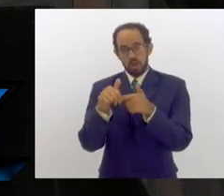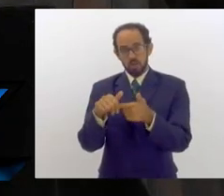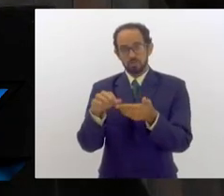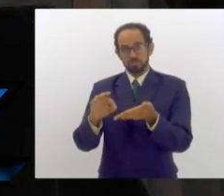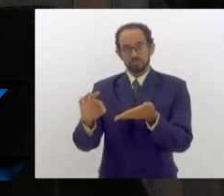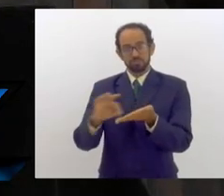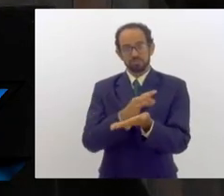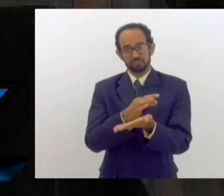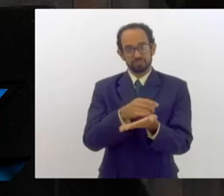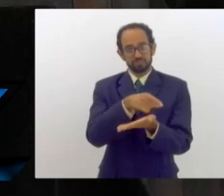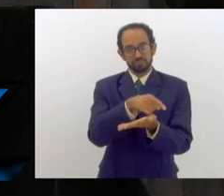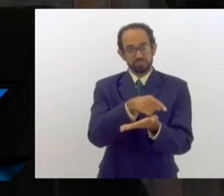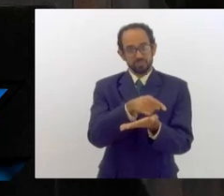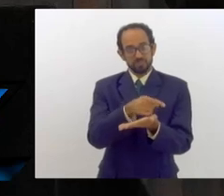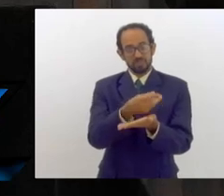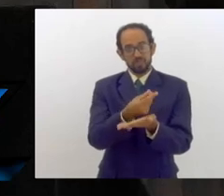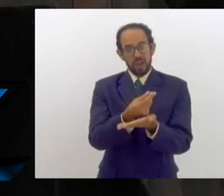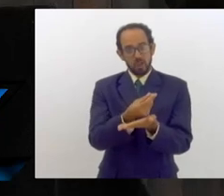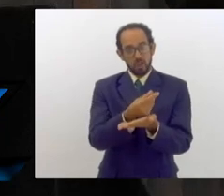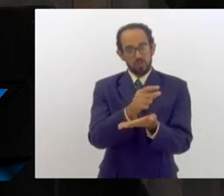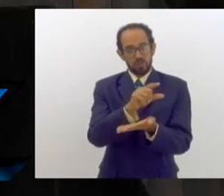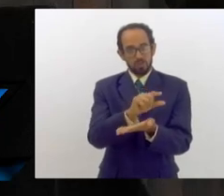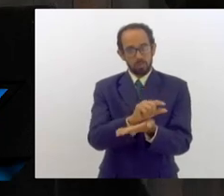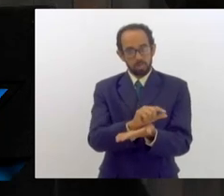defasagem de valor